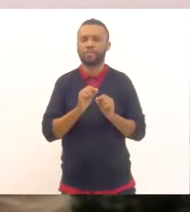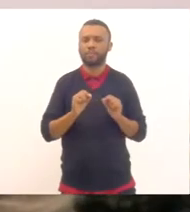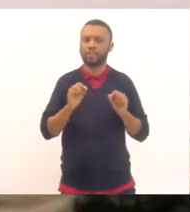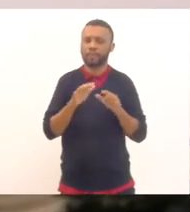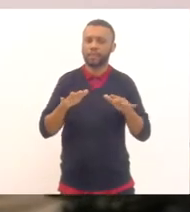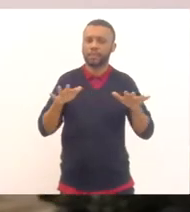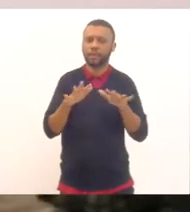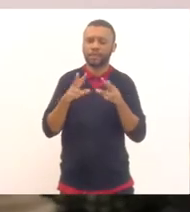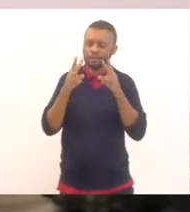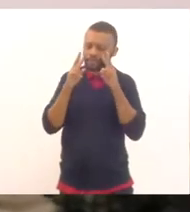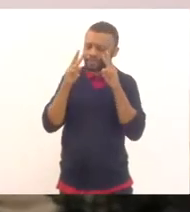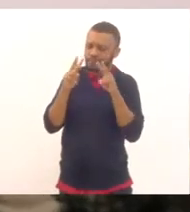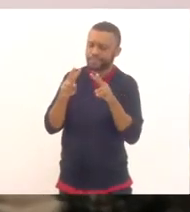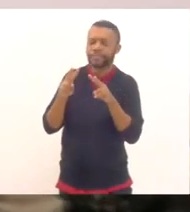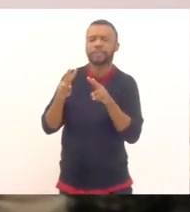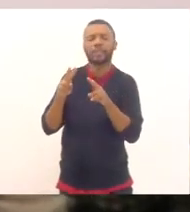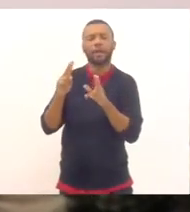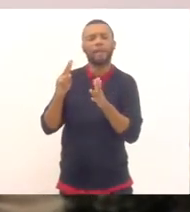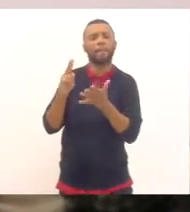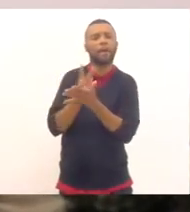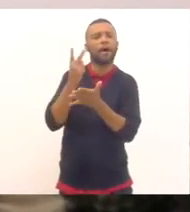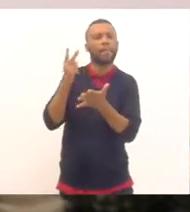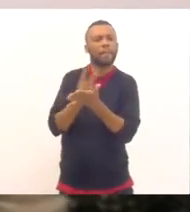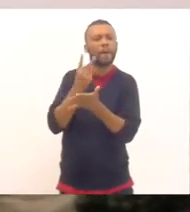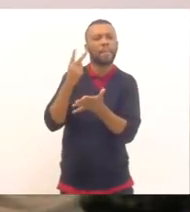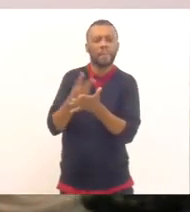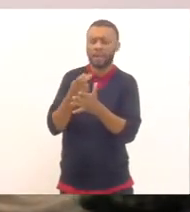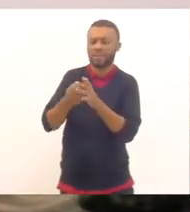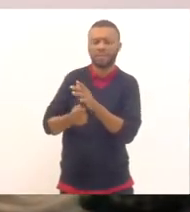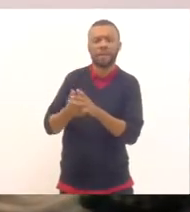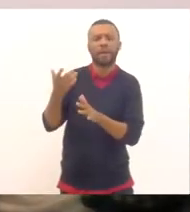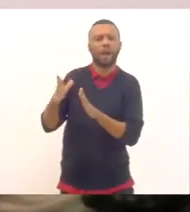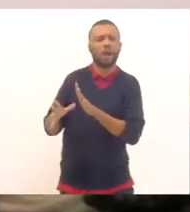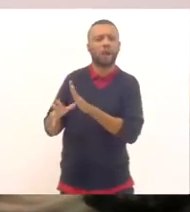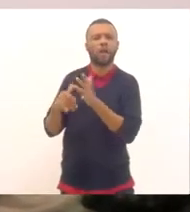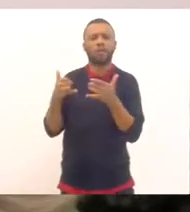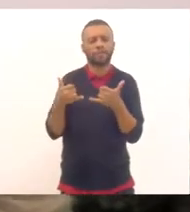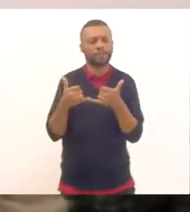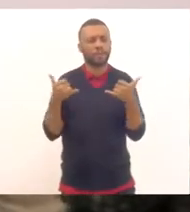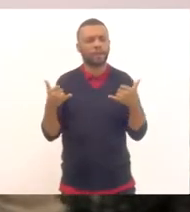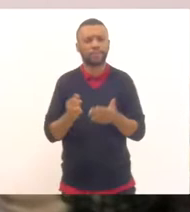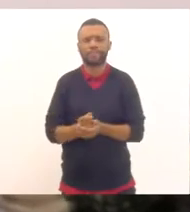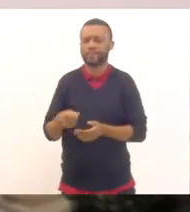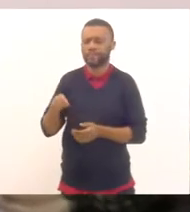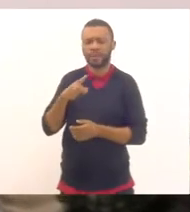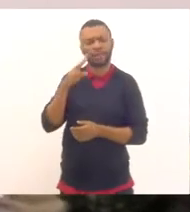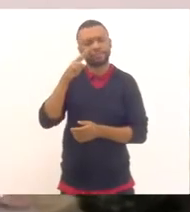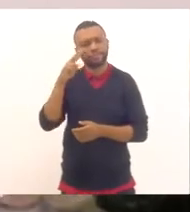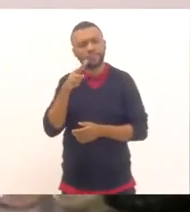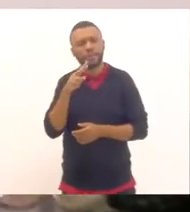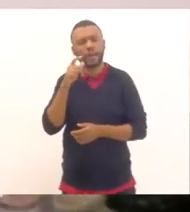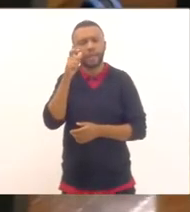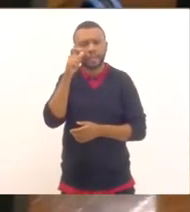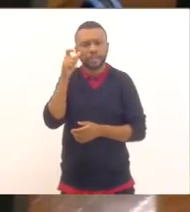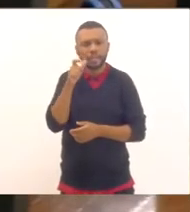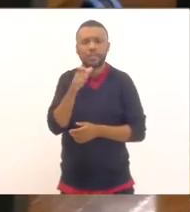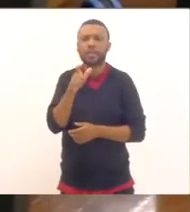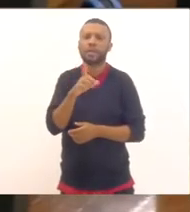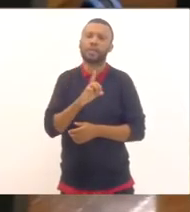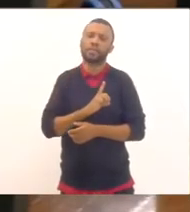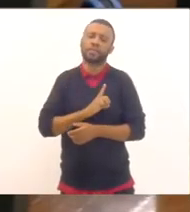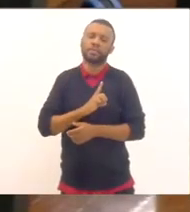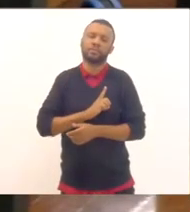verifica uma incidência maior de furtos de cabos se o seu consideraria interessante que essas